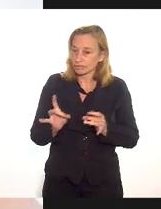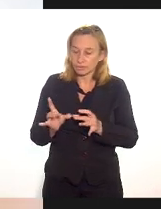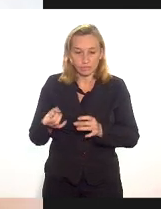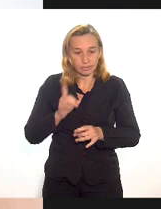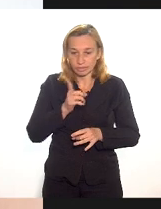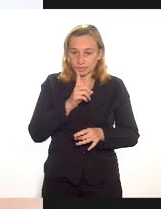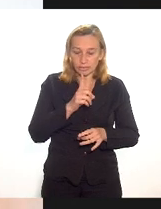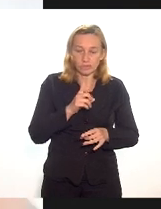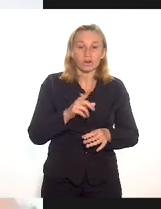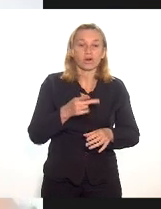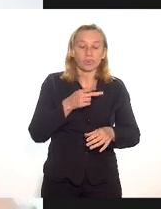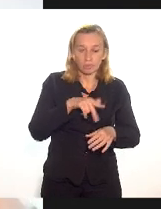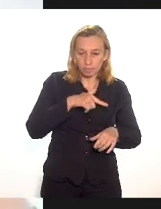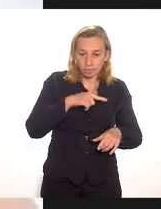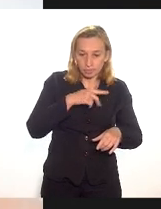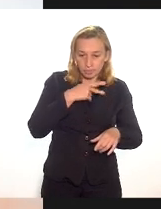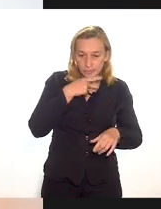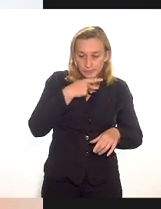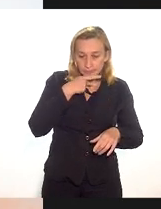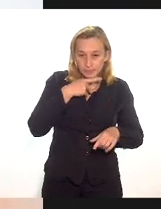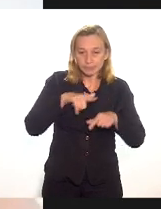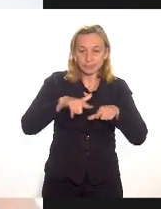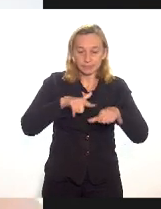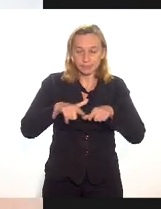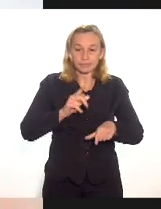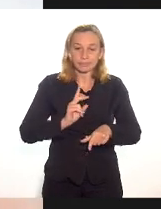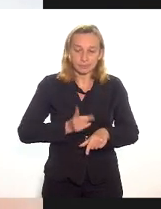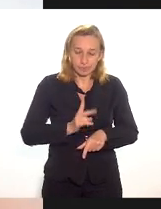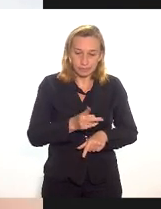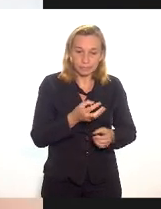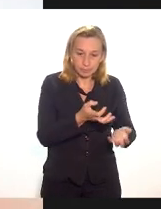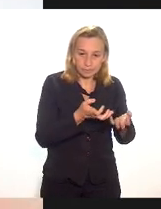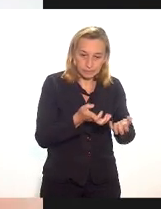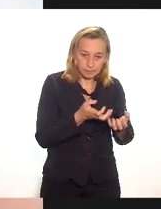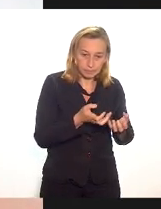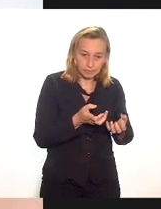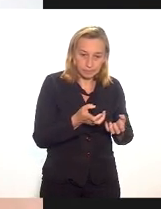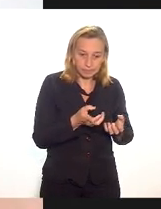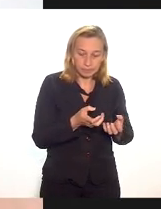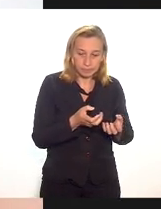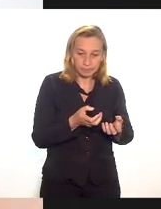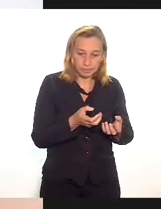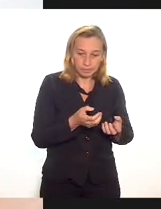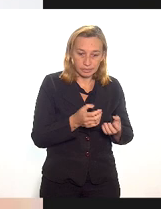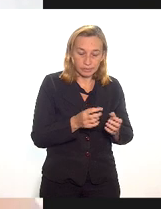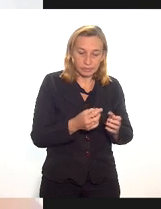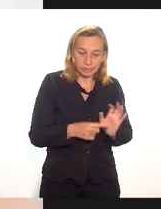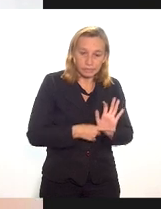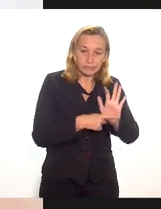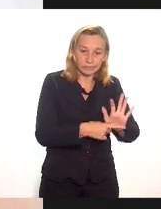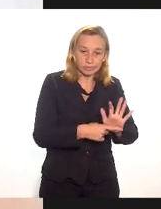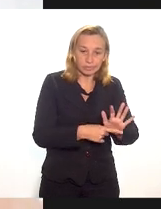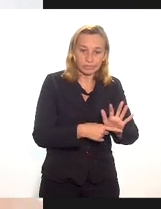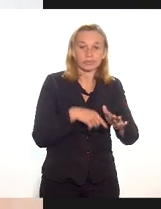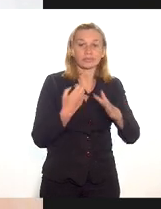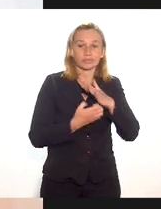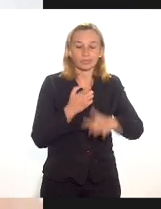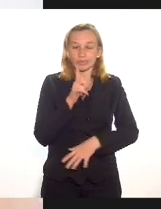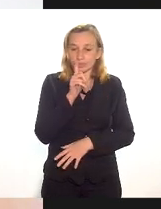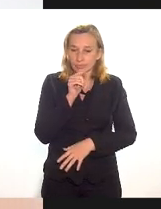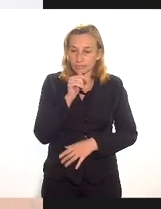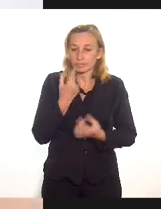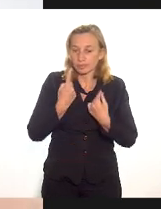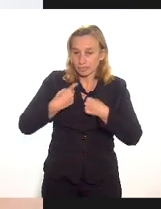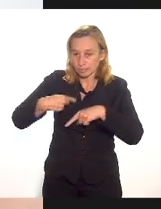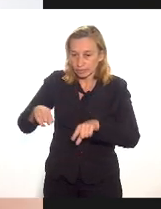com a nossa bancada, tanto com o deputado Valdec, deputado André Ciliano, aqui nesse posicionamento, nós somos